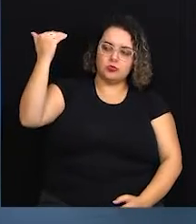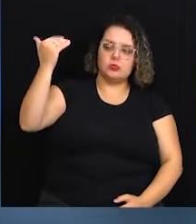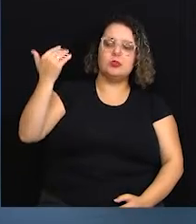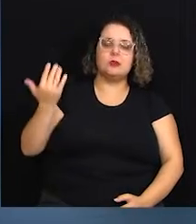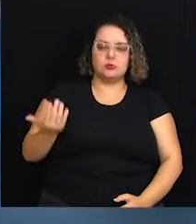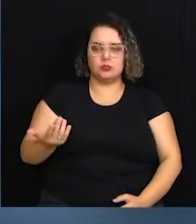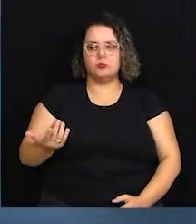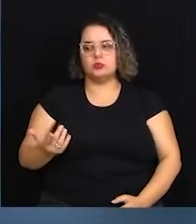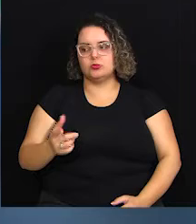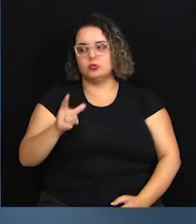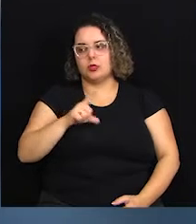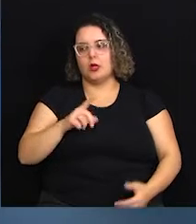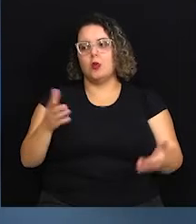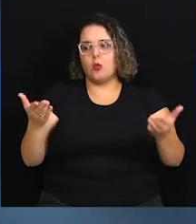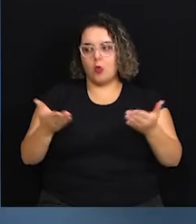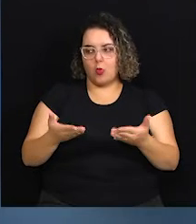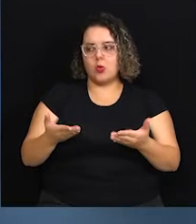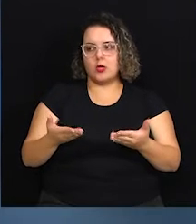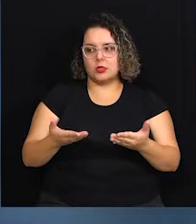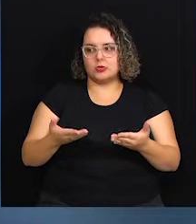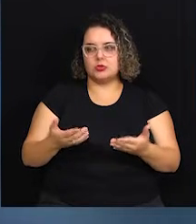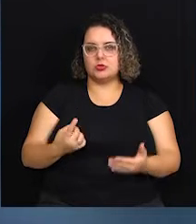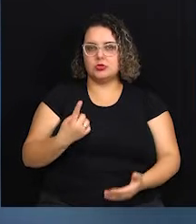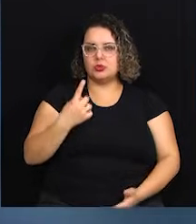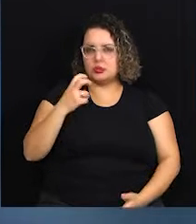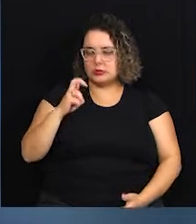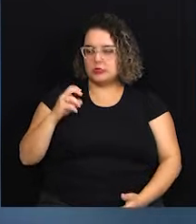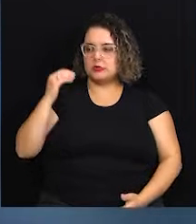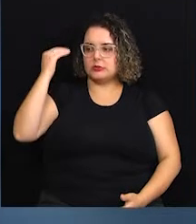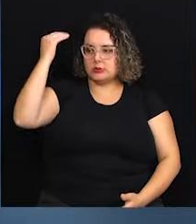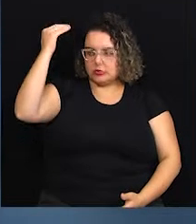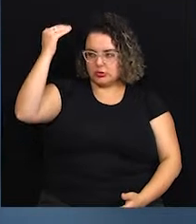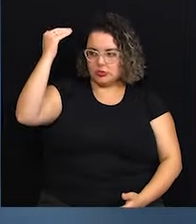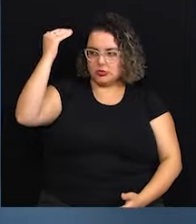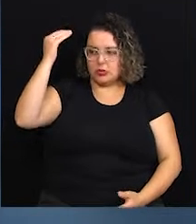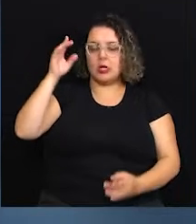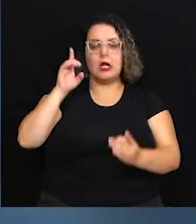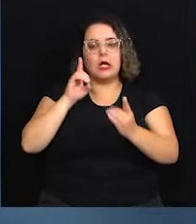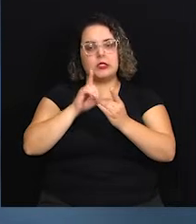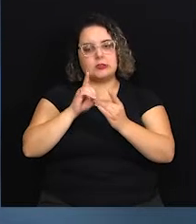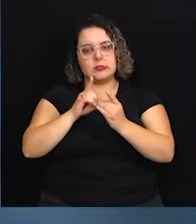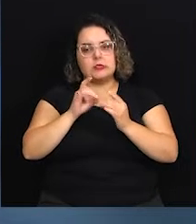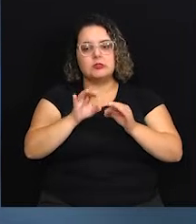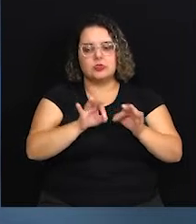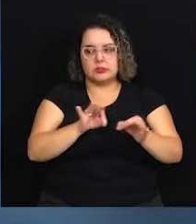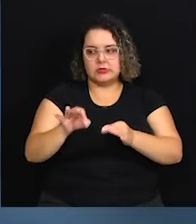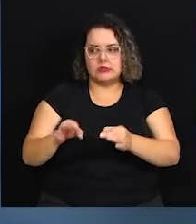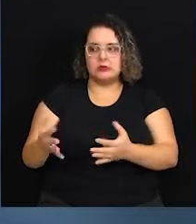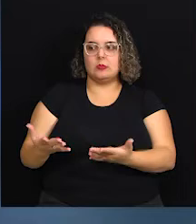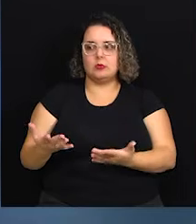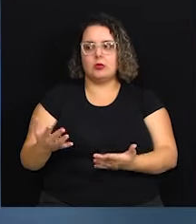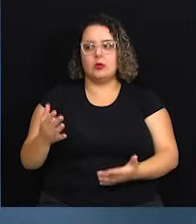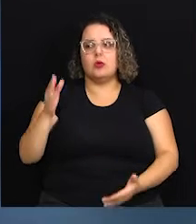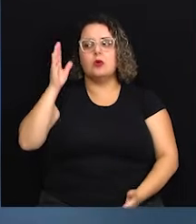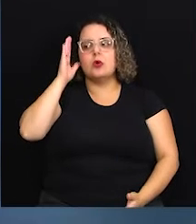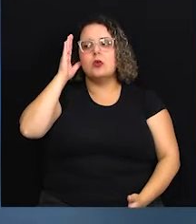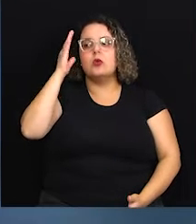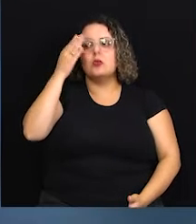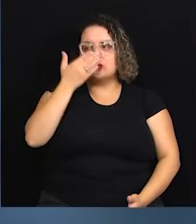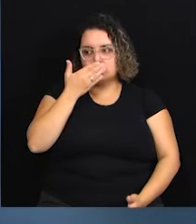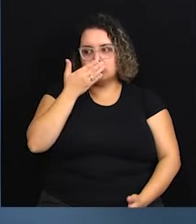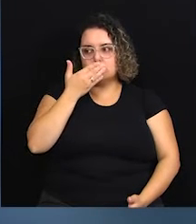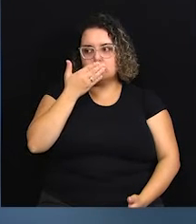Nós temos hoje 15 adultos sendo atendidos nesse projeto, com